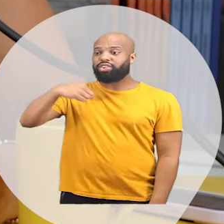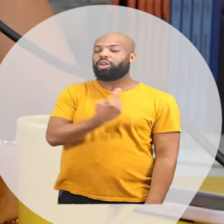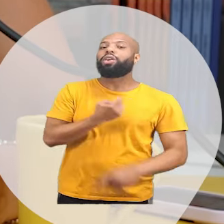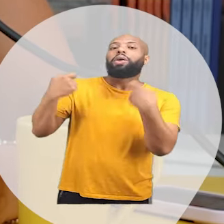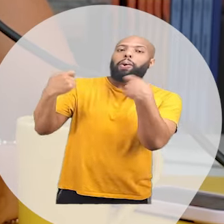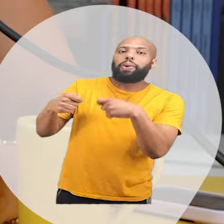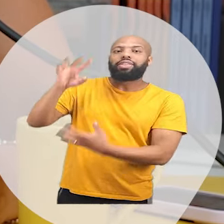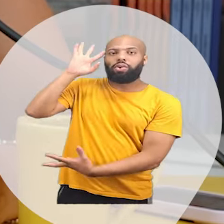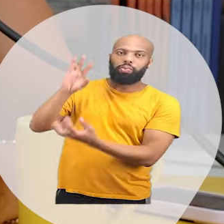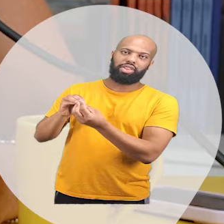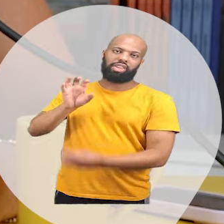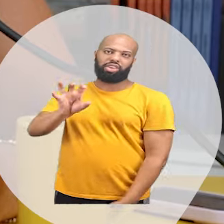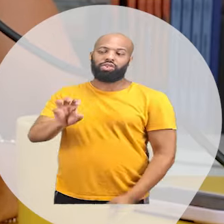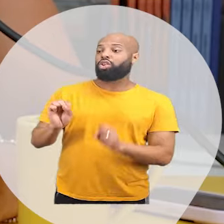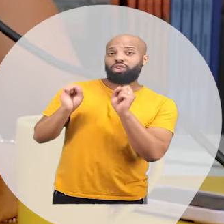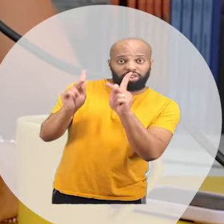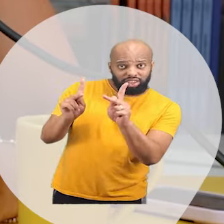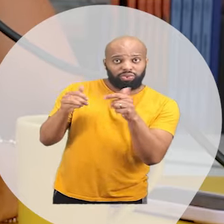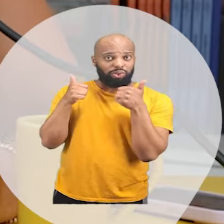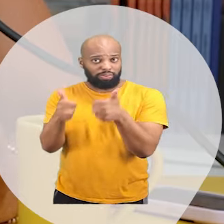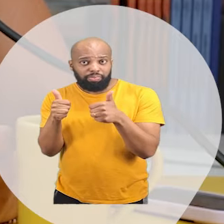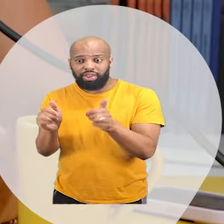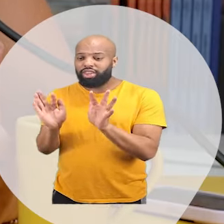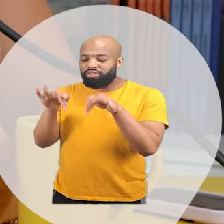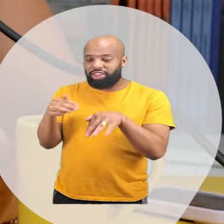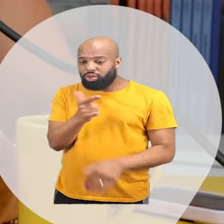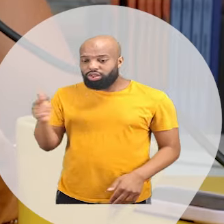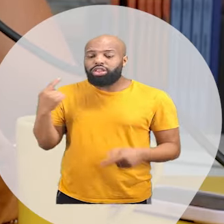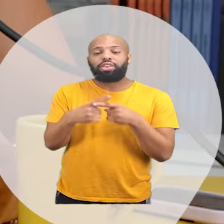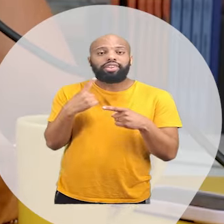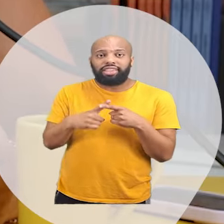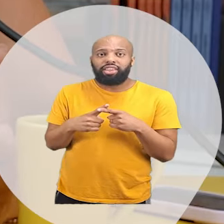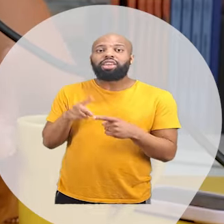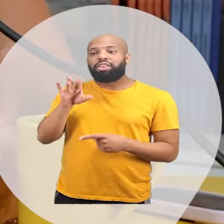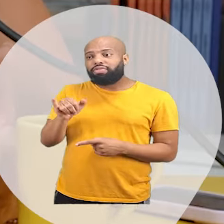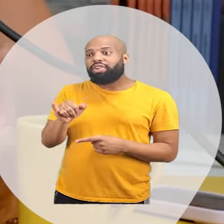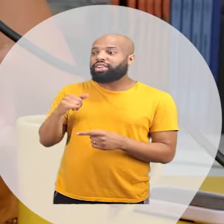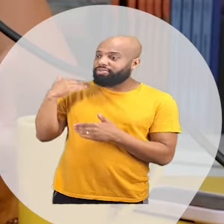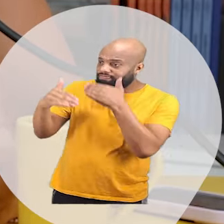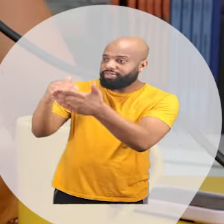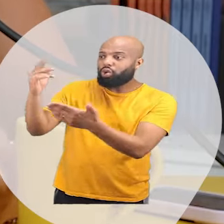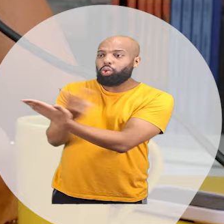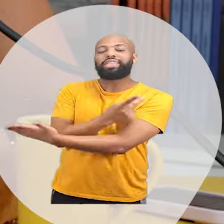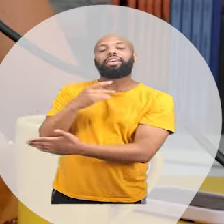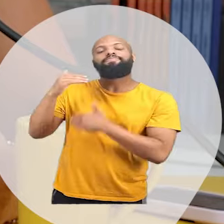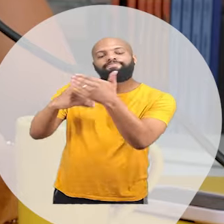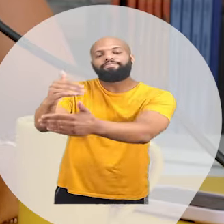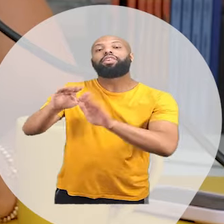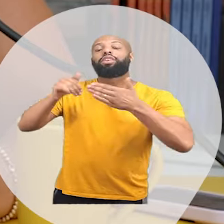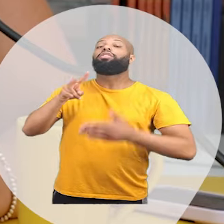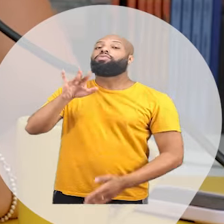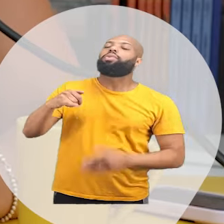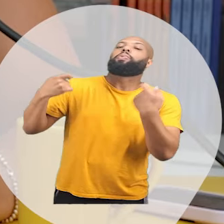entender isso mesmo assim tipo tá tudo bem não tem fim porque tá tudo acontecendo tá tudo